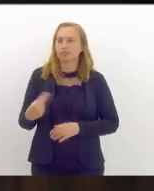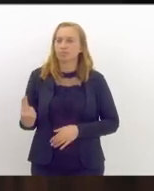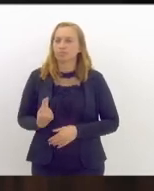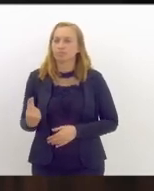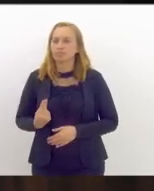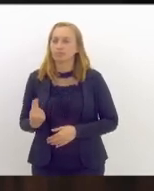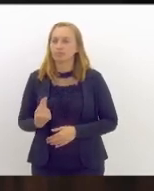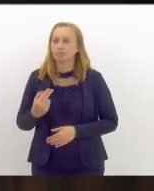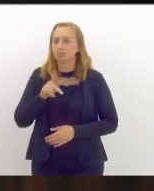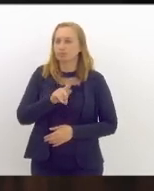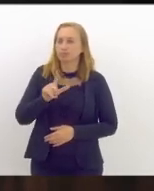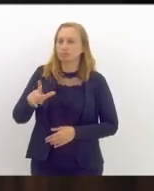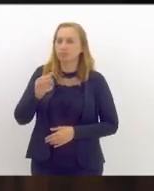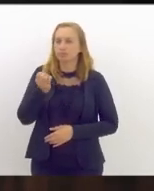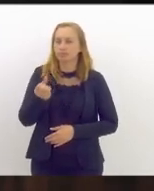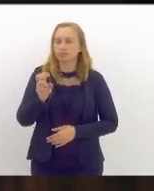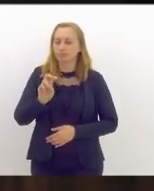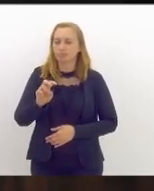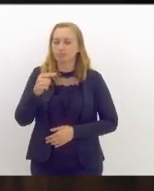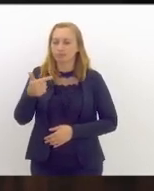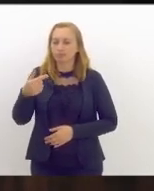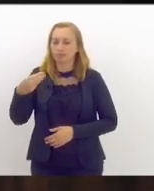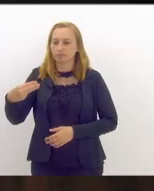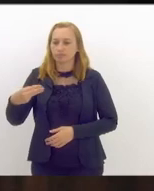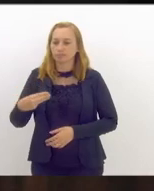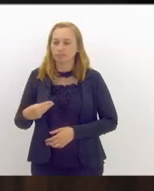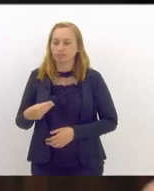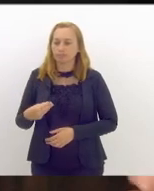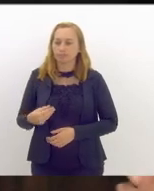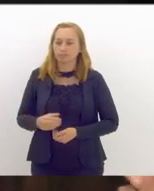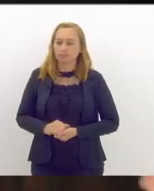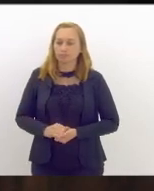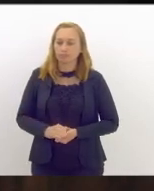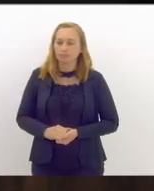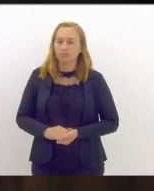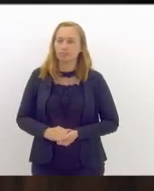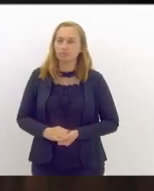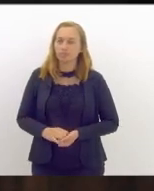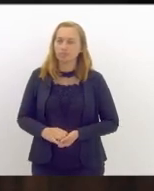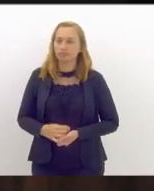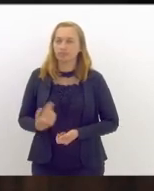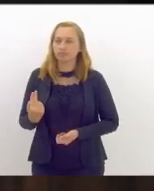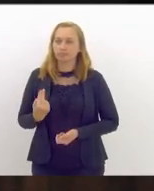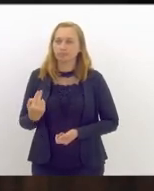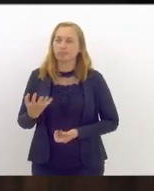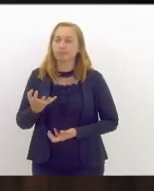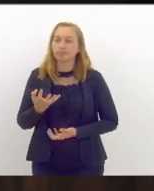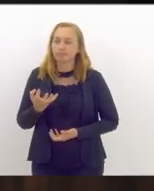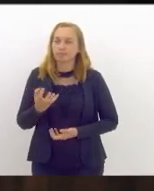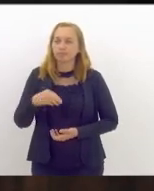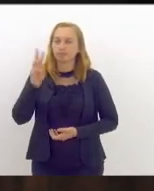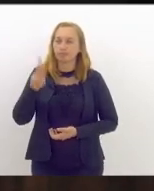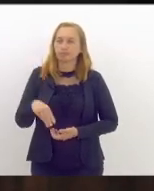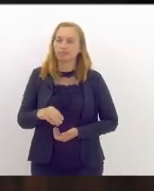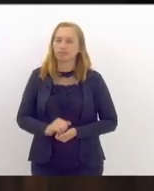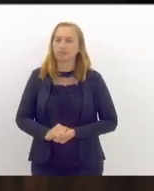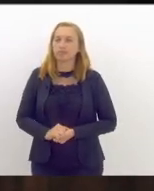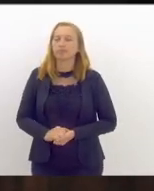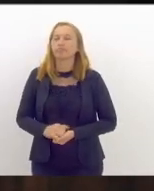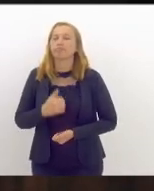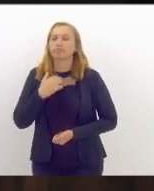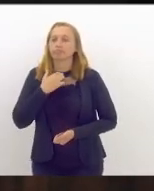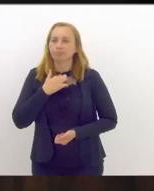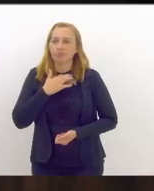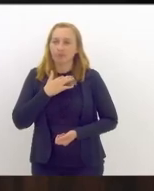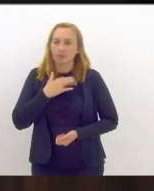o autor do pl 65236523 com autoria Deputado Dionísio